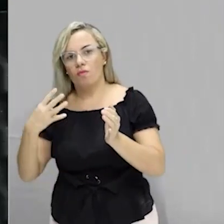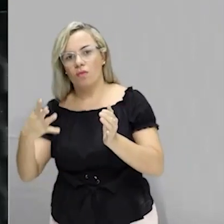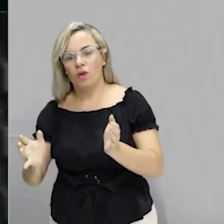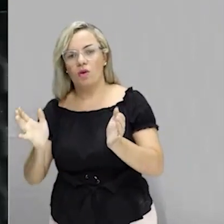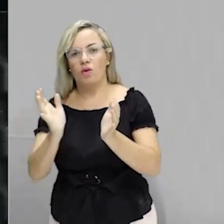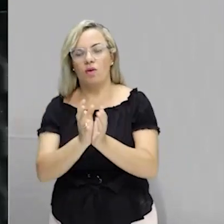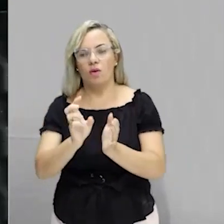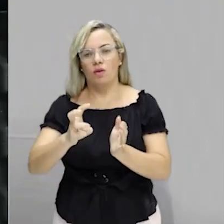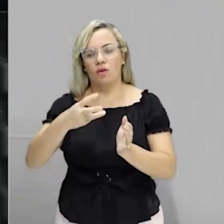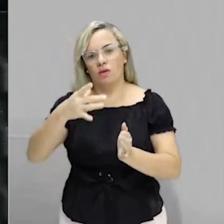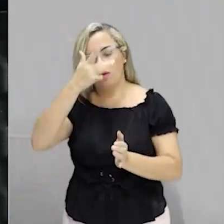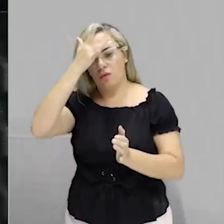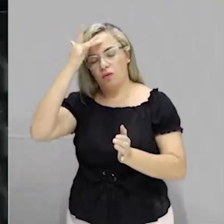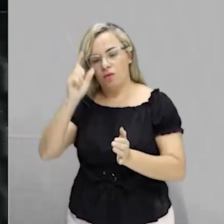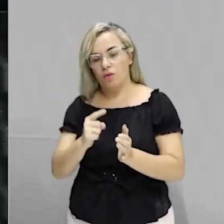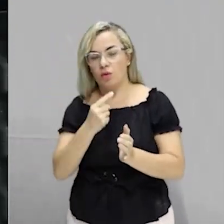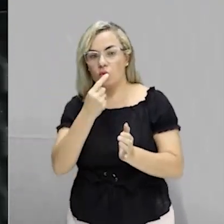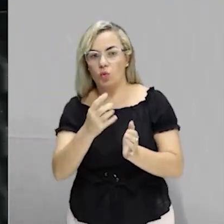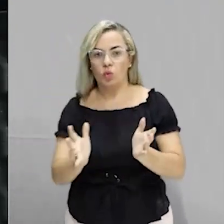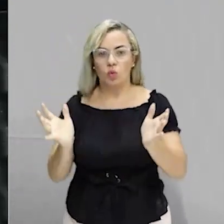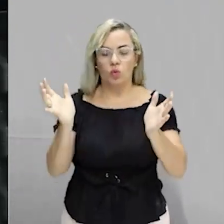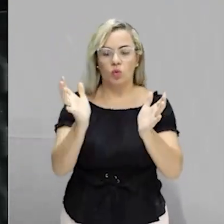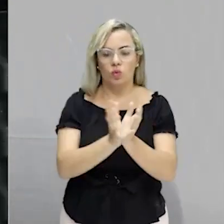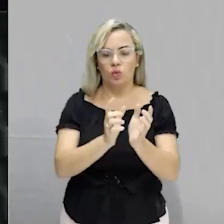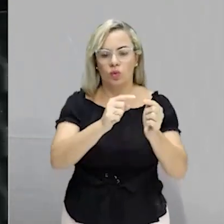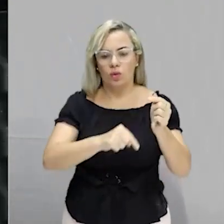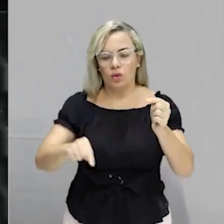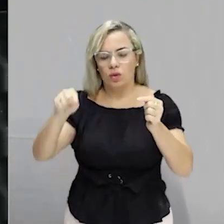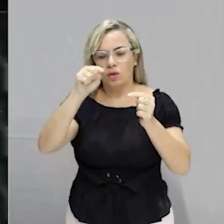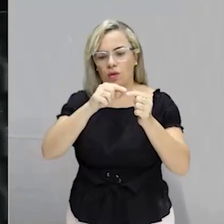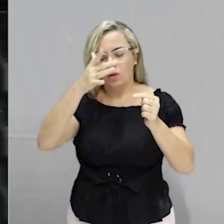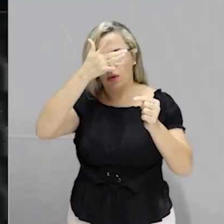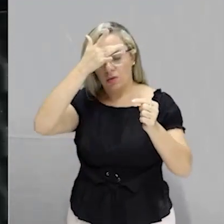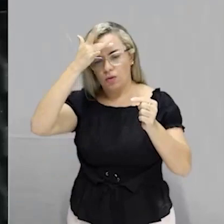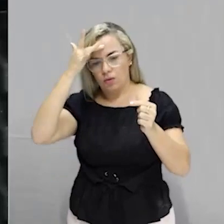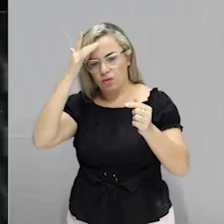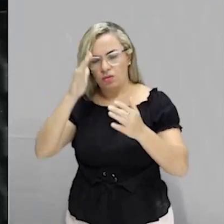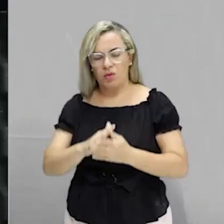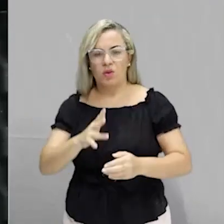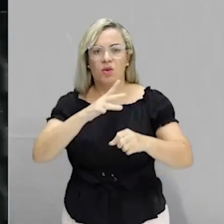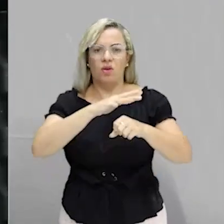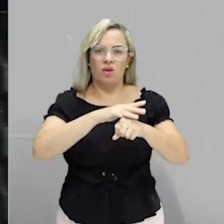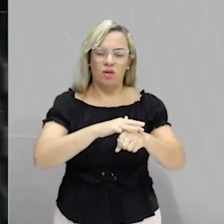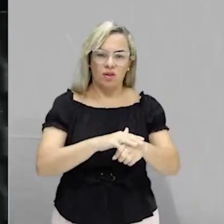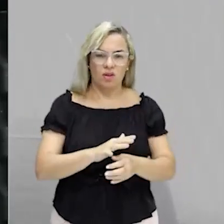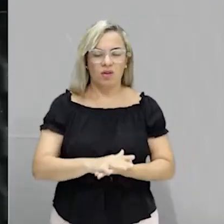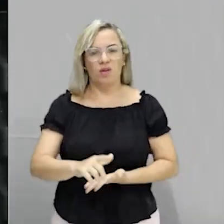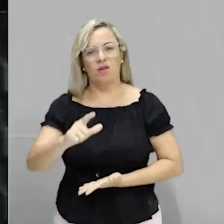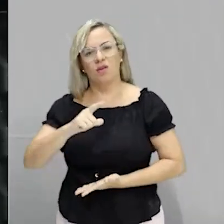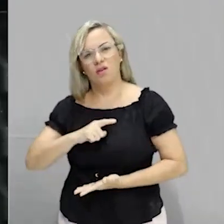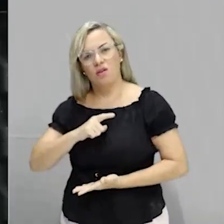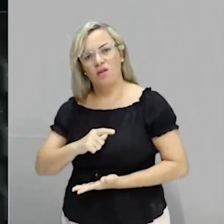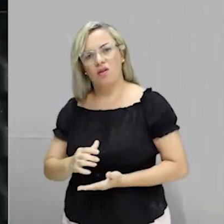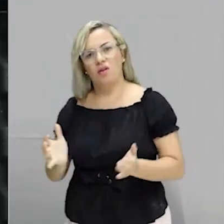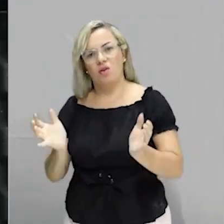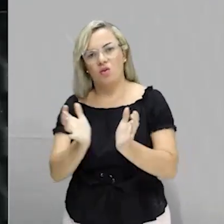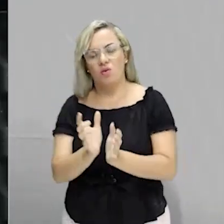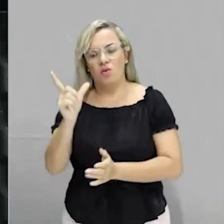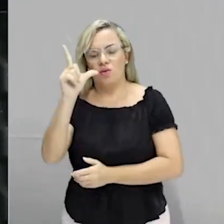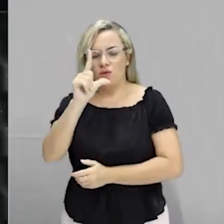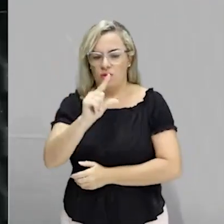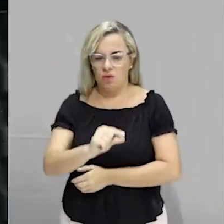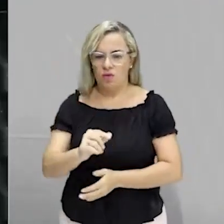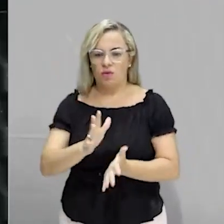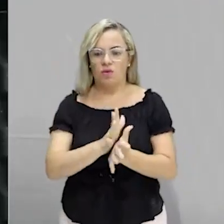pessoas. Só que em um dos grupos, em um pneu, a pessoa, né, passou mal. E aí a gente tem uma equipe reduzida. Então, nós